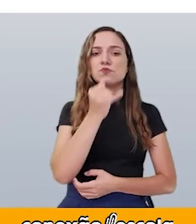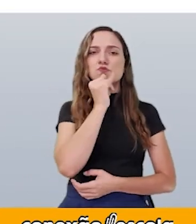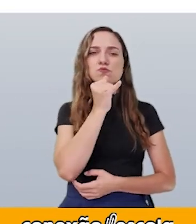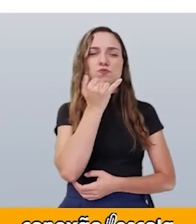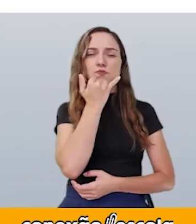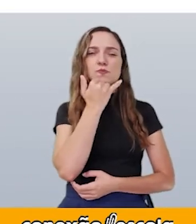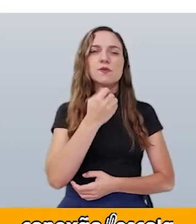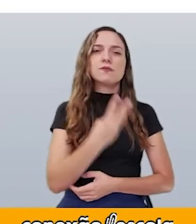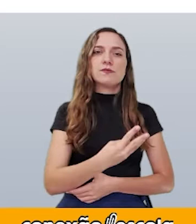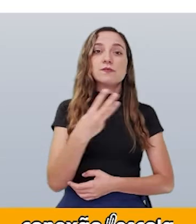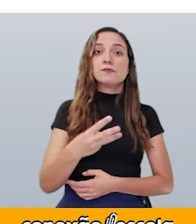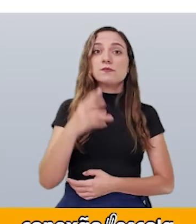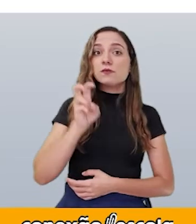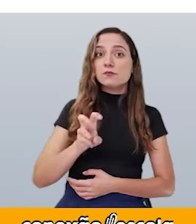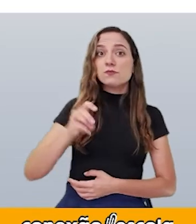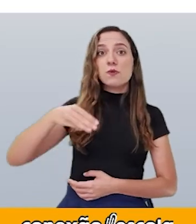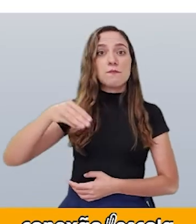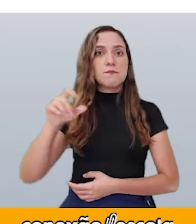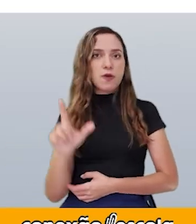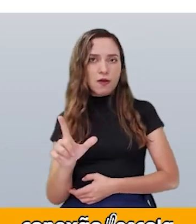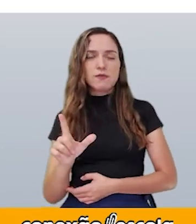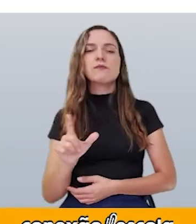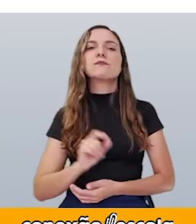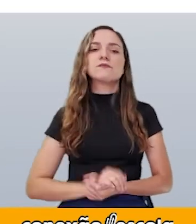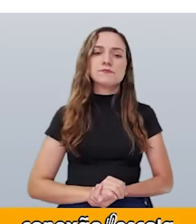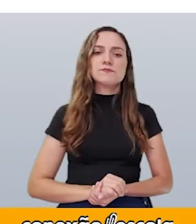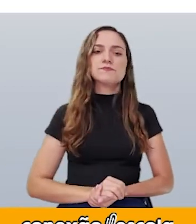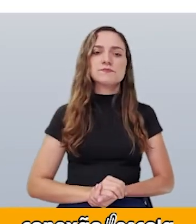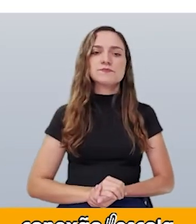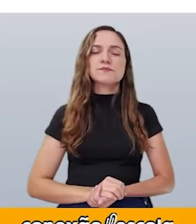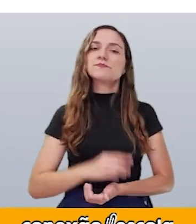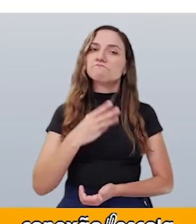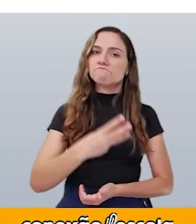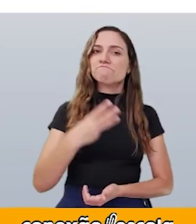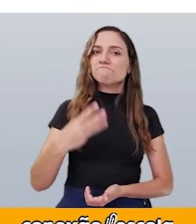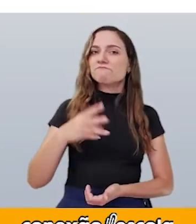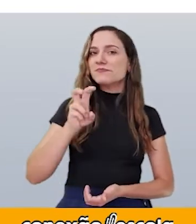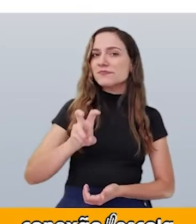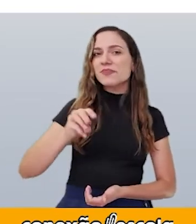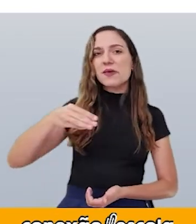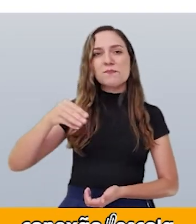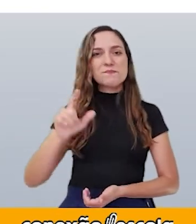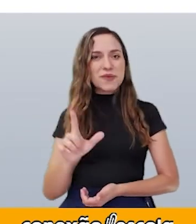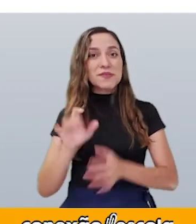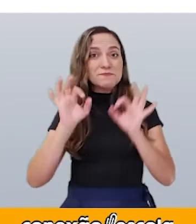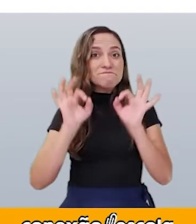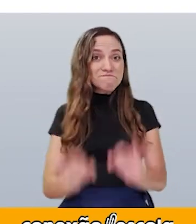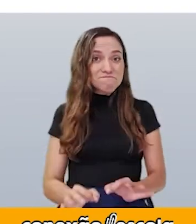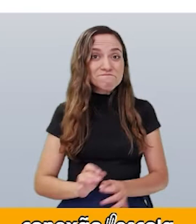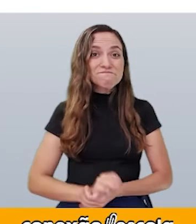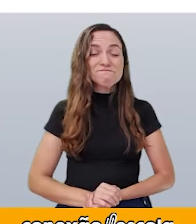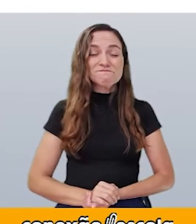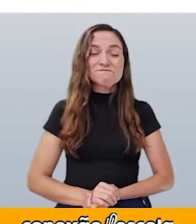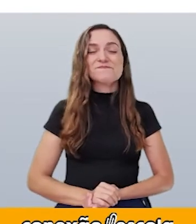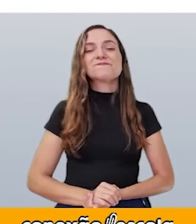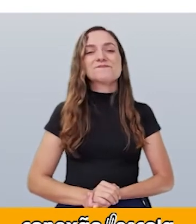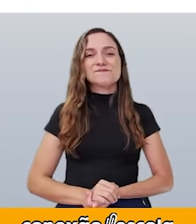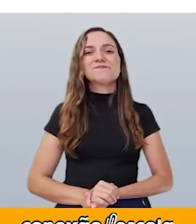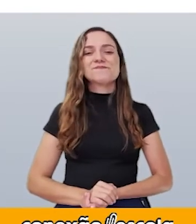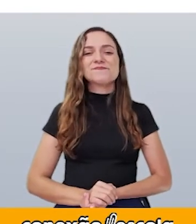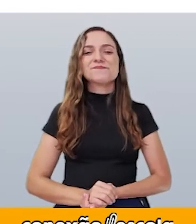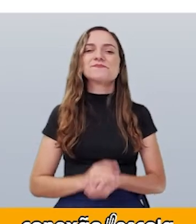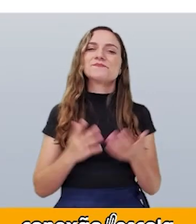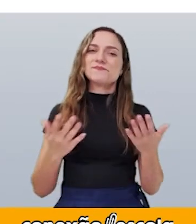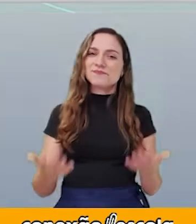335 mililitros ou 335 ml. Certo?